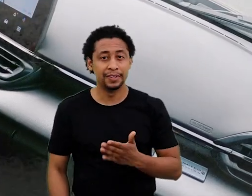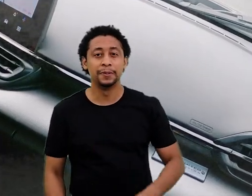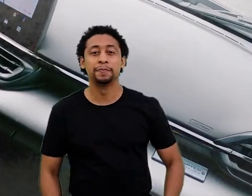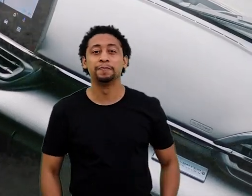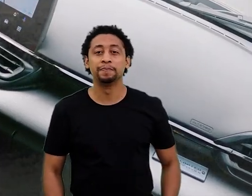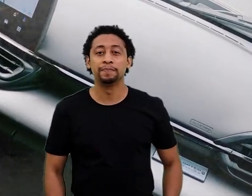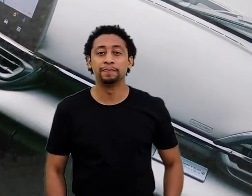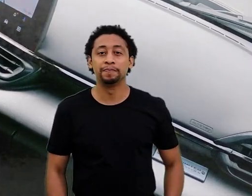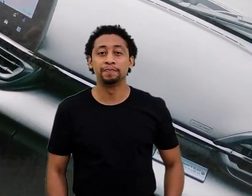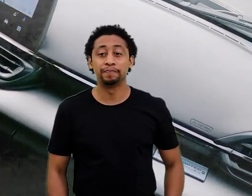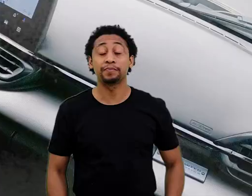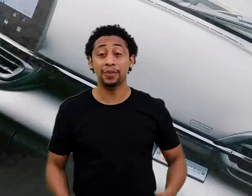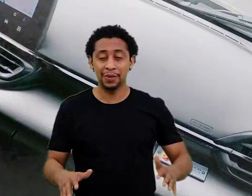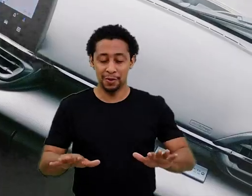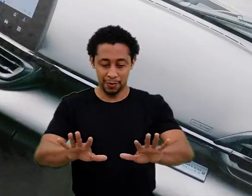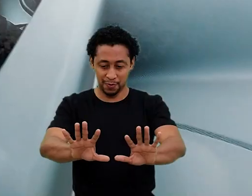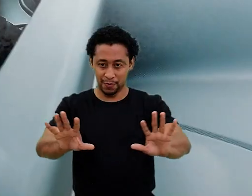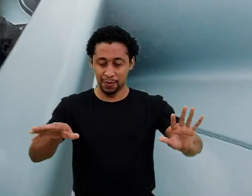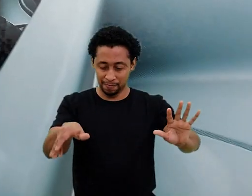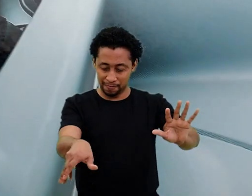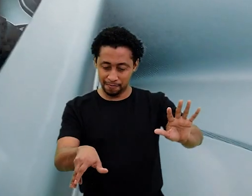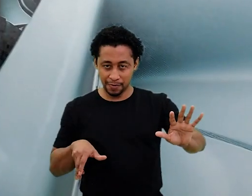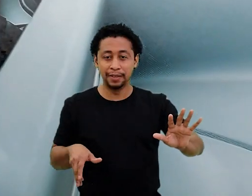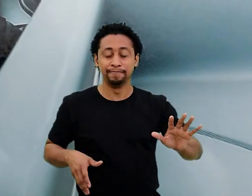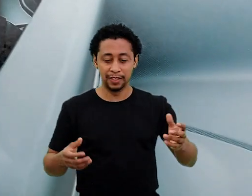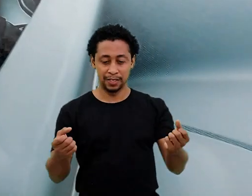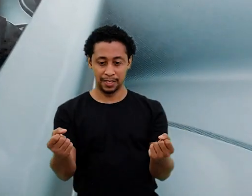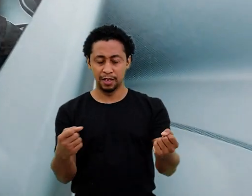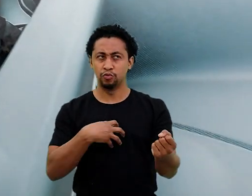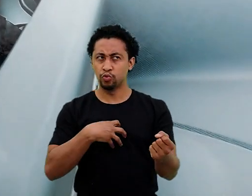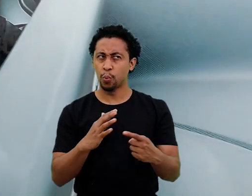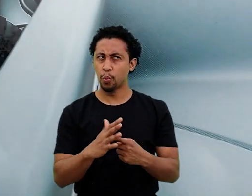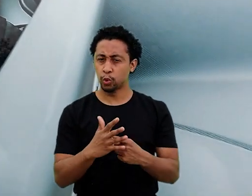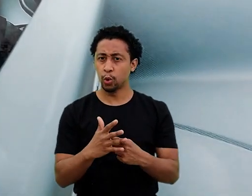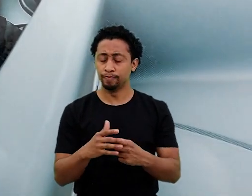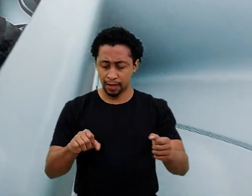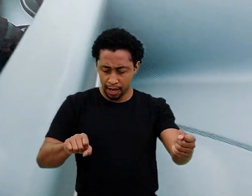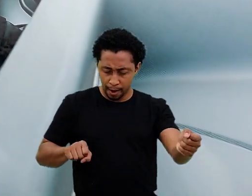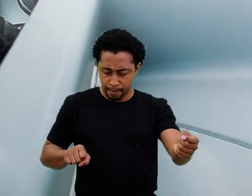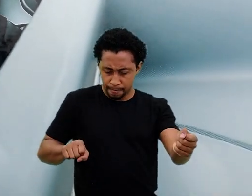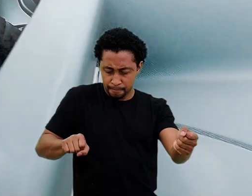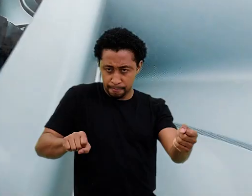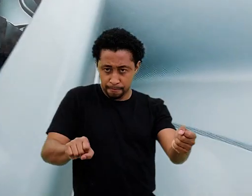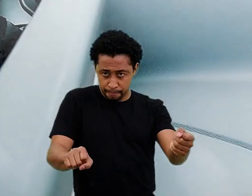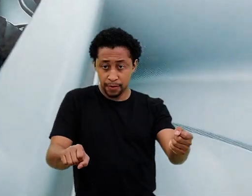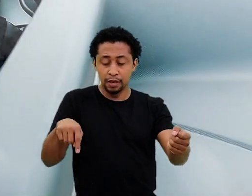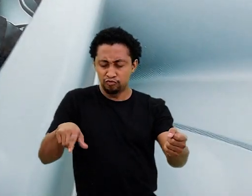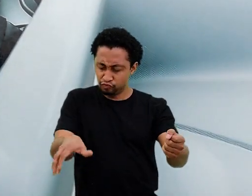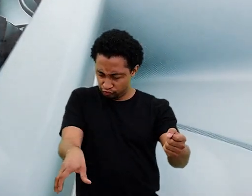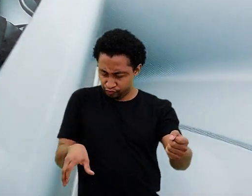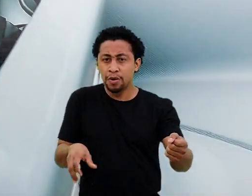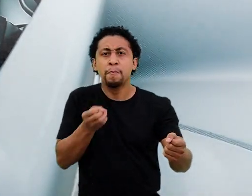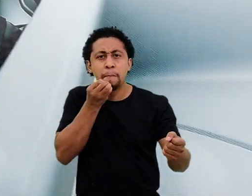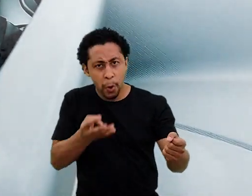o produto. Aqui ele vai lembrar, né, nessa configuração com esse motor a gente não tem o câmbio CVT, tem o câmbio automático, né, da Aisin, muito bem mapeado,